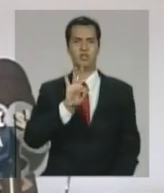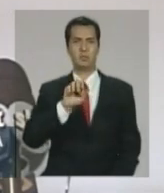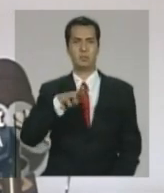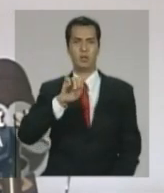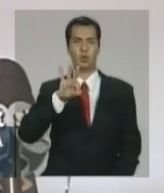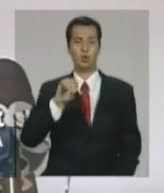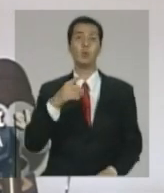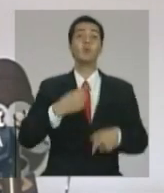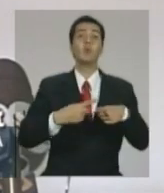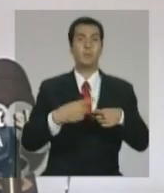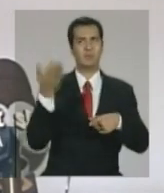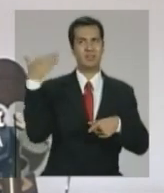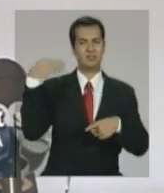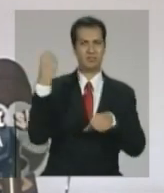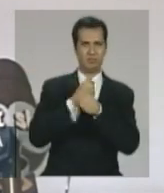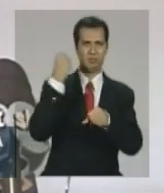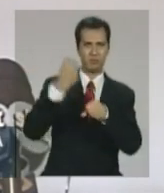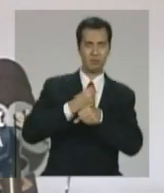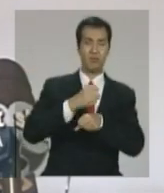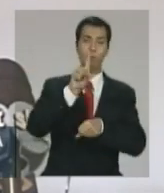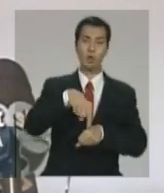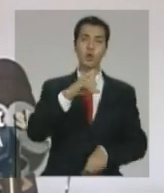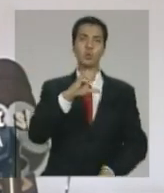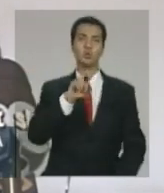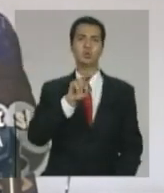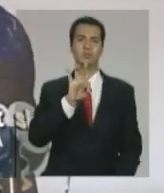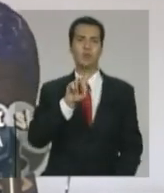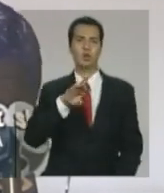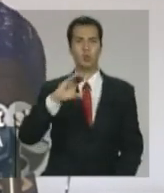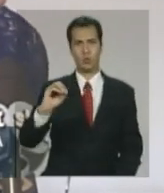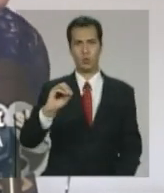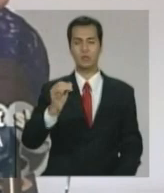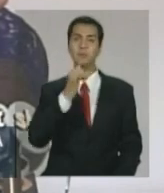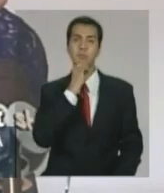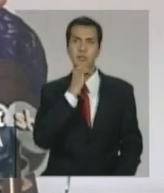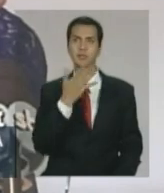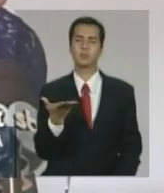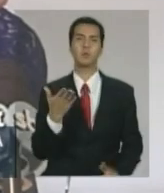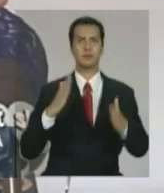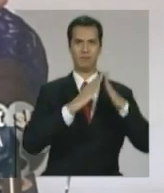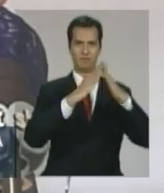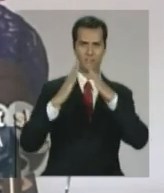como custeio. O Minha Casa Minha Vida é investimento. Sim,